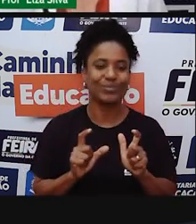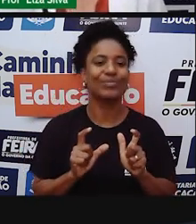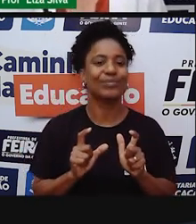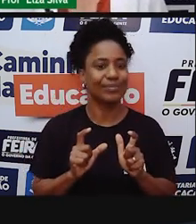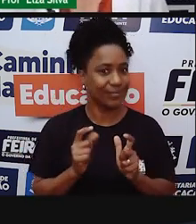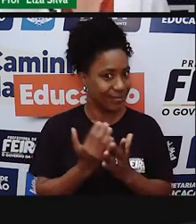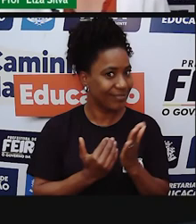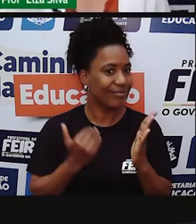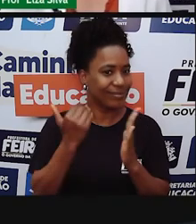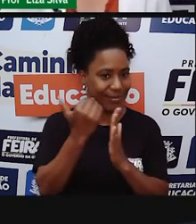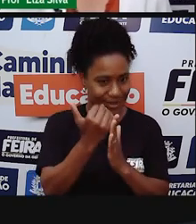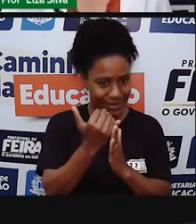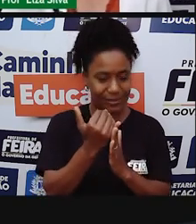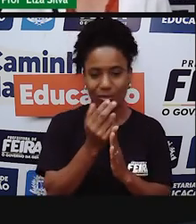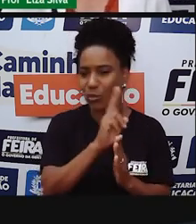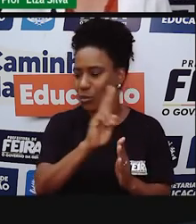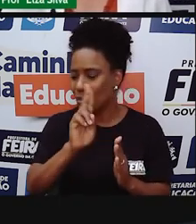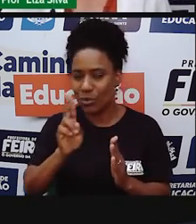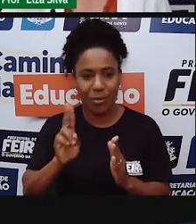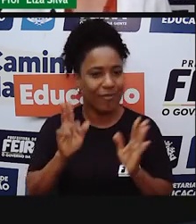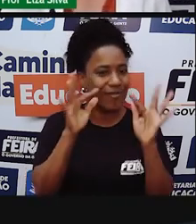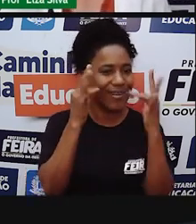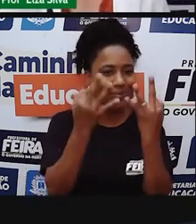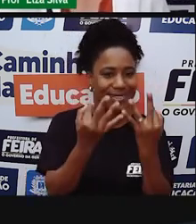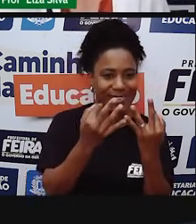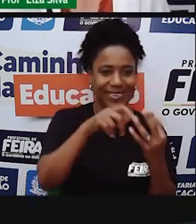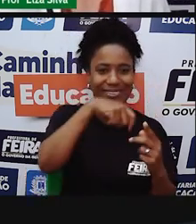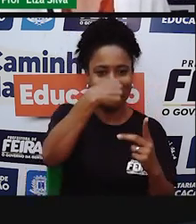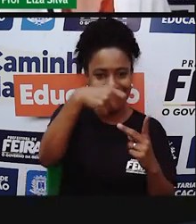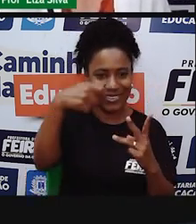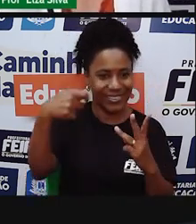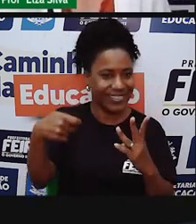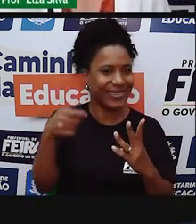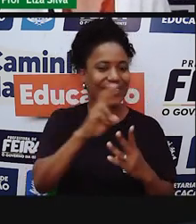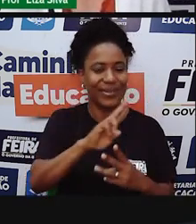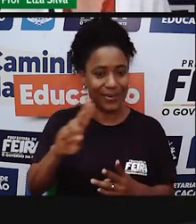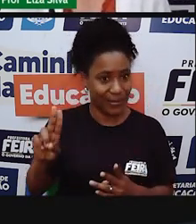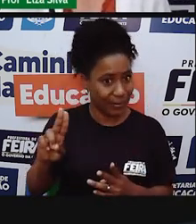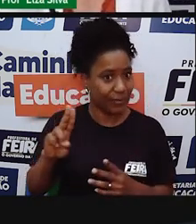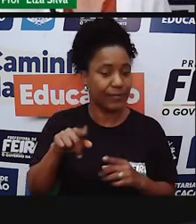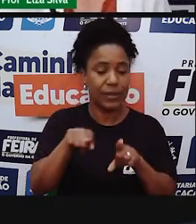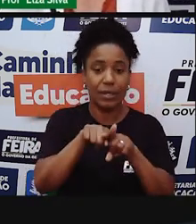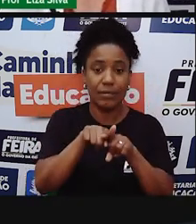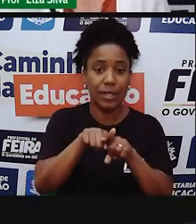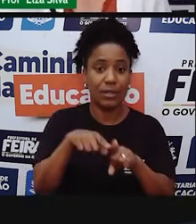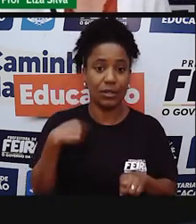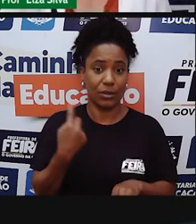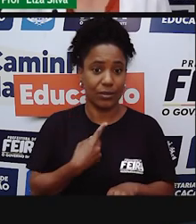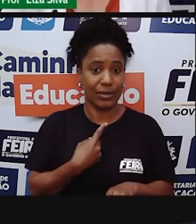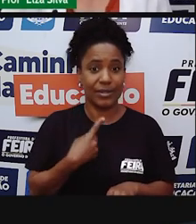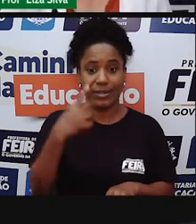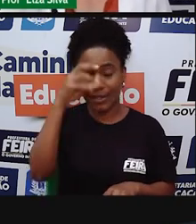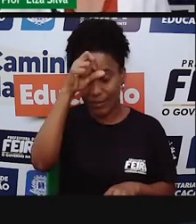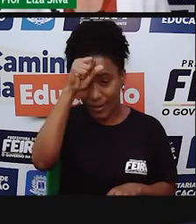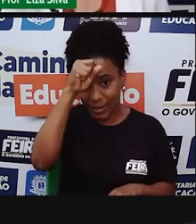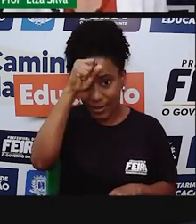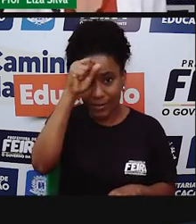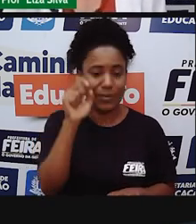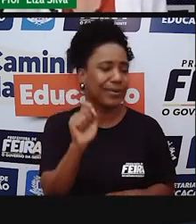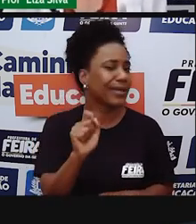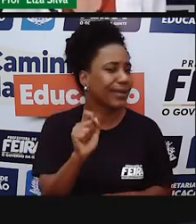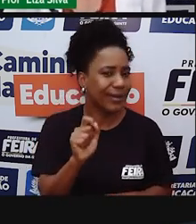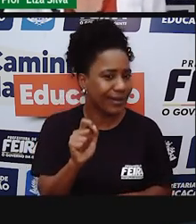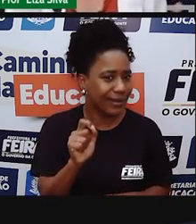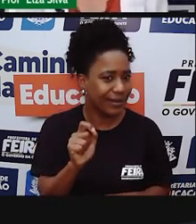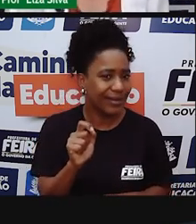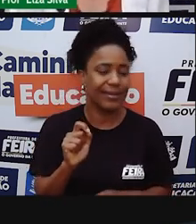que se refere aos nomes dos membros da família. Aprendemos também o genitive case, que ele